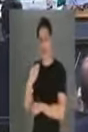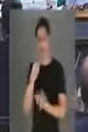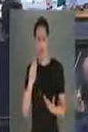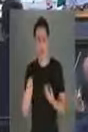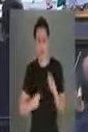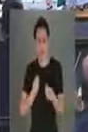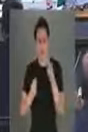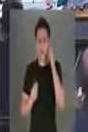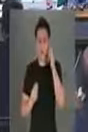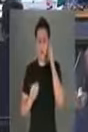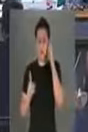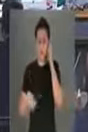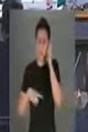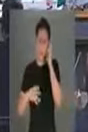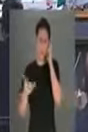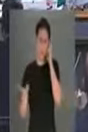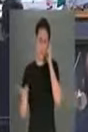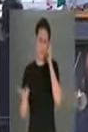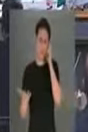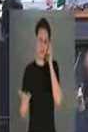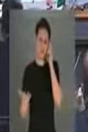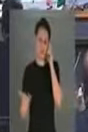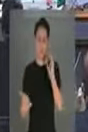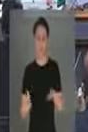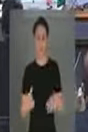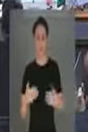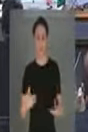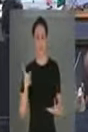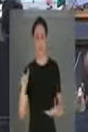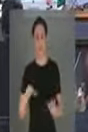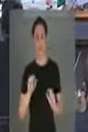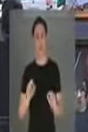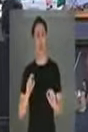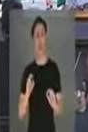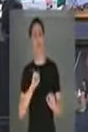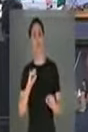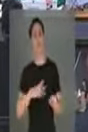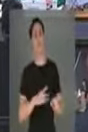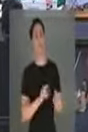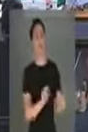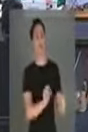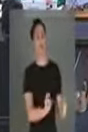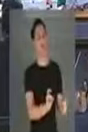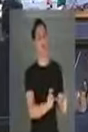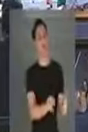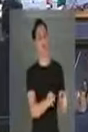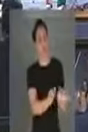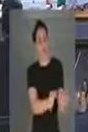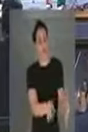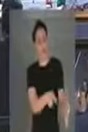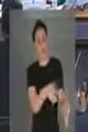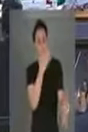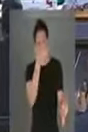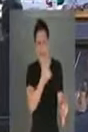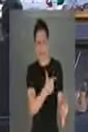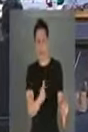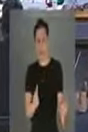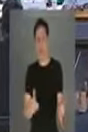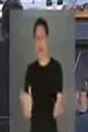É uma beleza. Não, ó. Ó a narrativa. Aí o cara do Maquitanda, não, o cara que tem um negócio, não tem acesso a esse crédito.